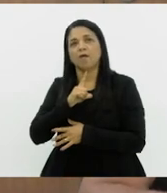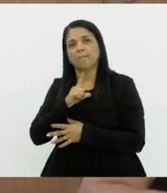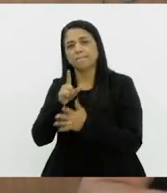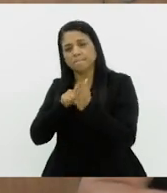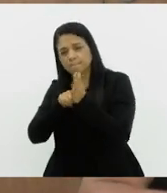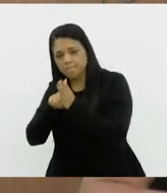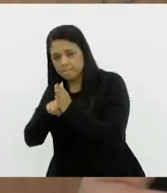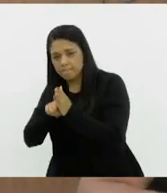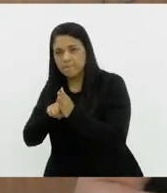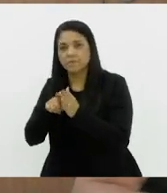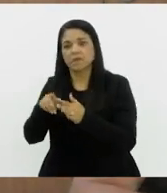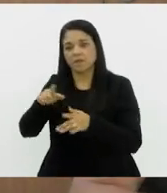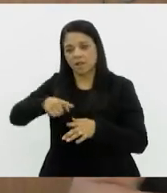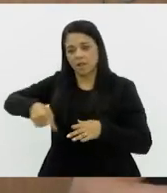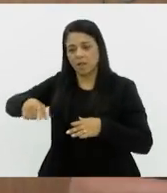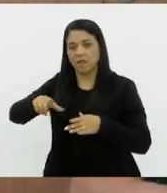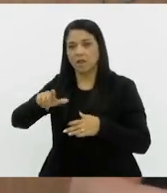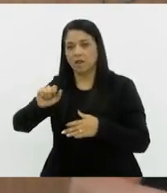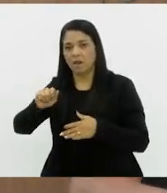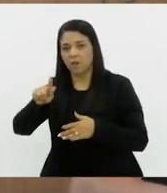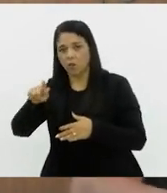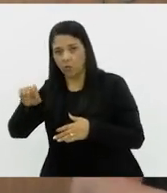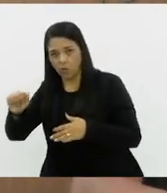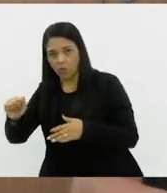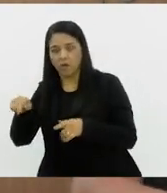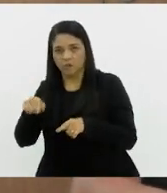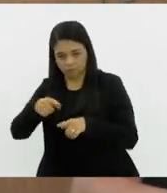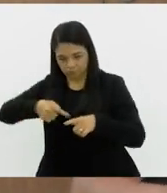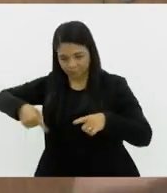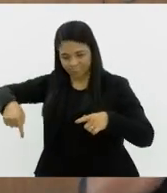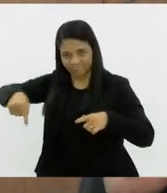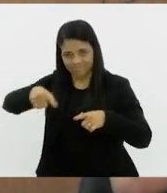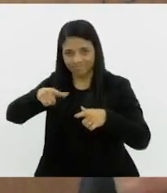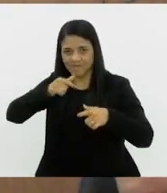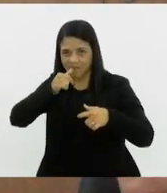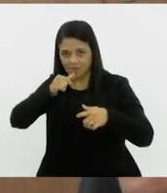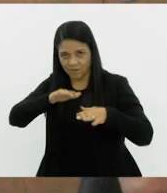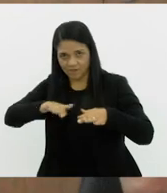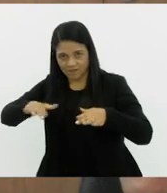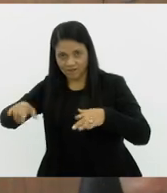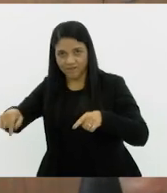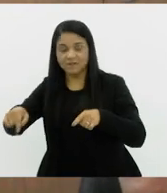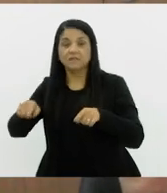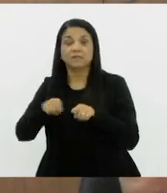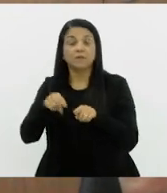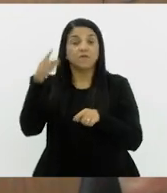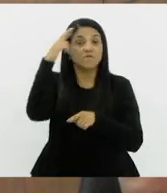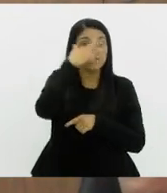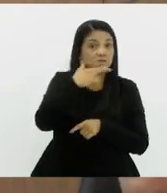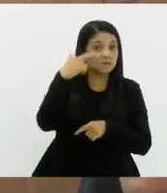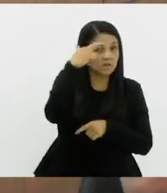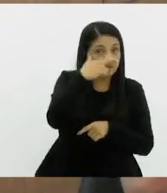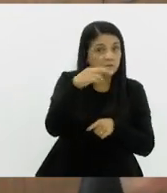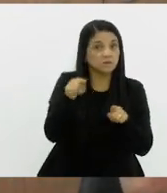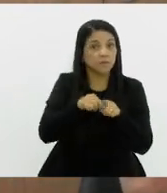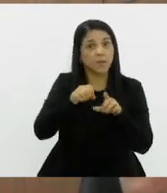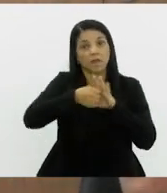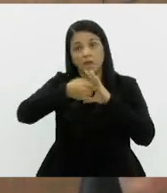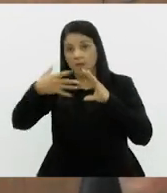no Heliponto da Lagoa, já há associações que tratam, para que haja um caráter não só de fiscalização, mas também um